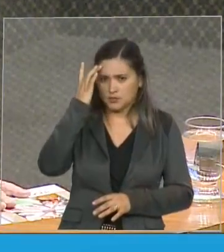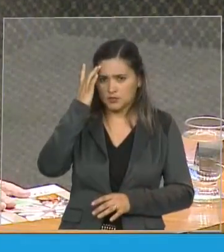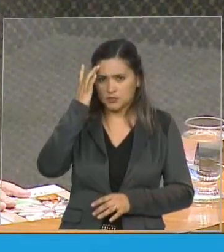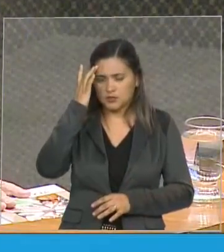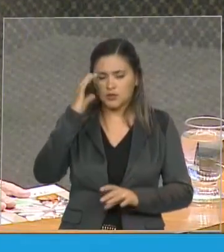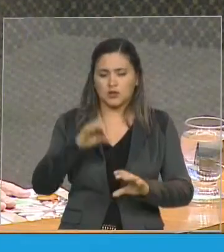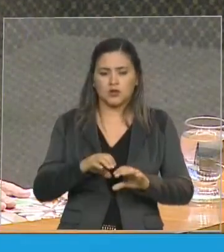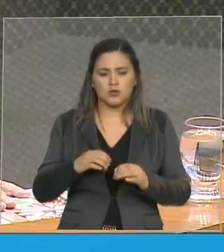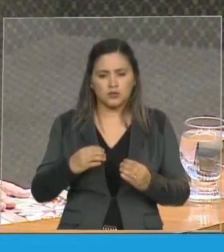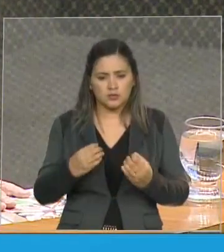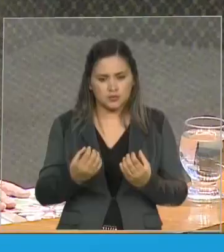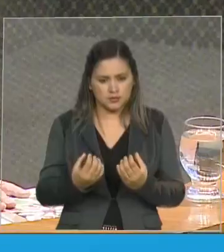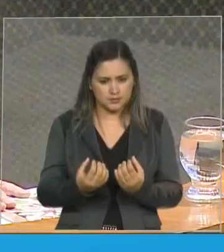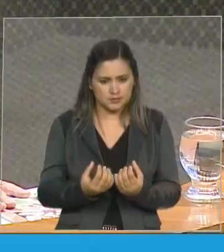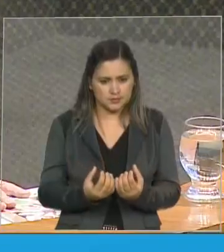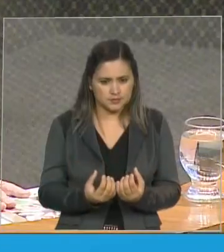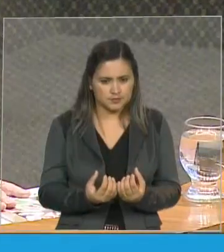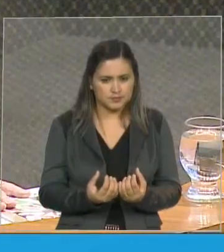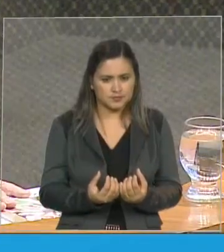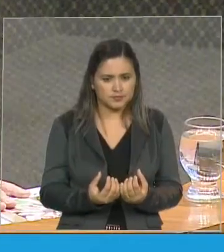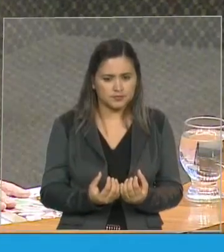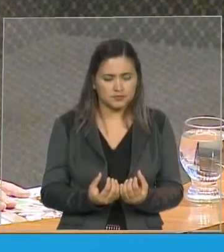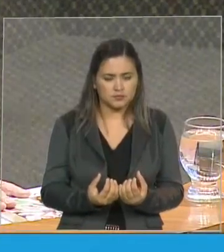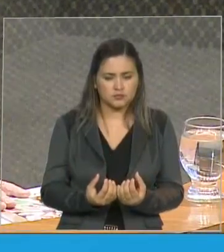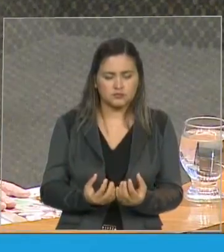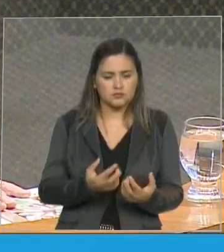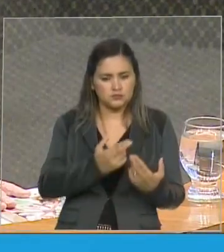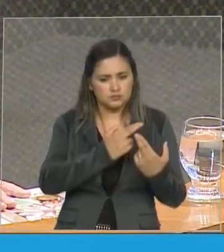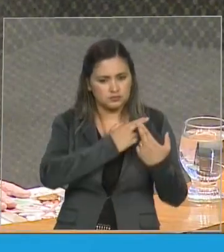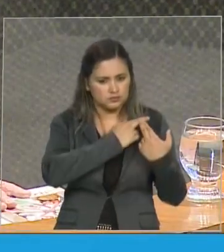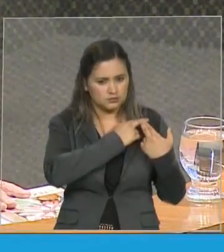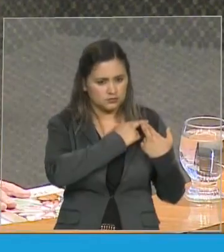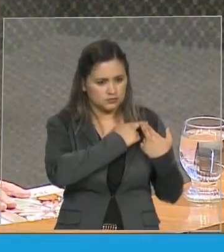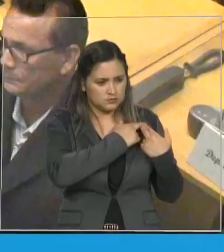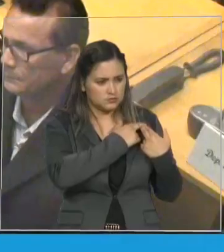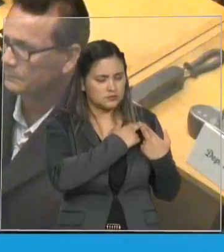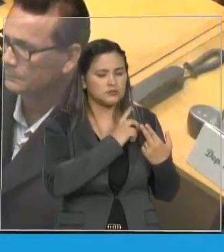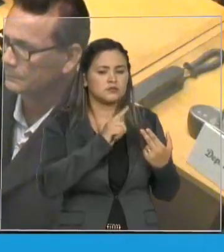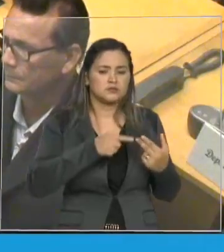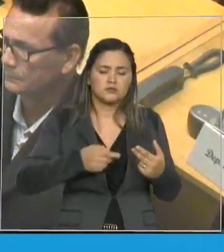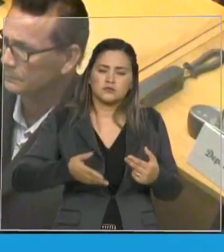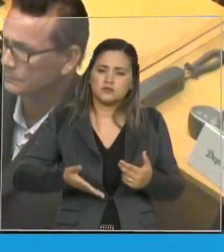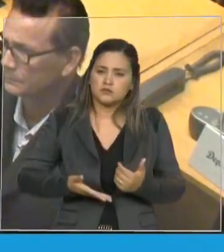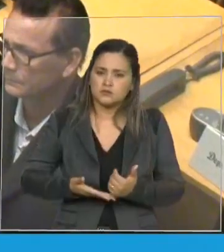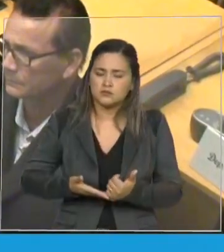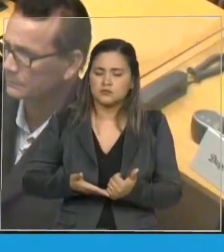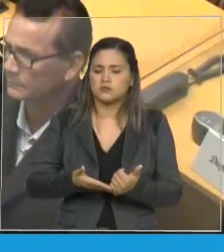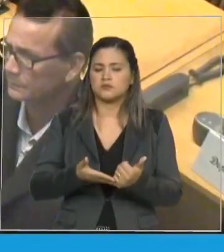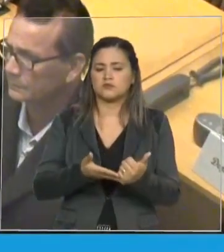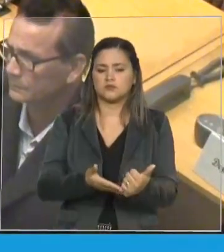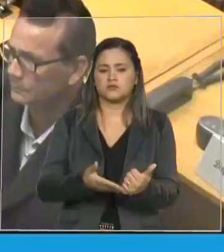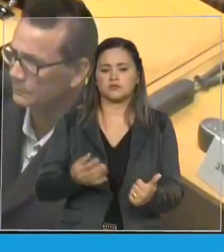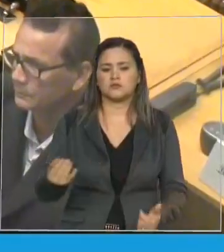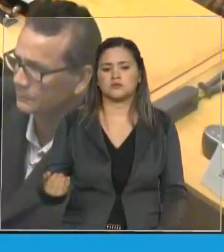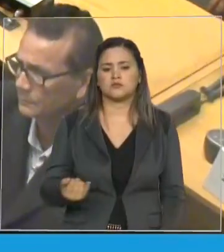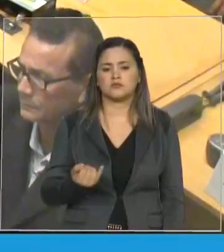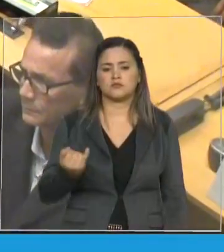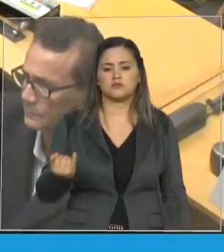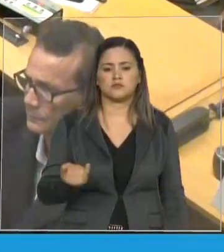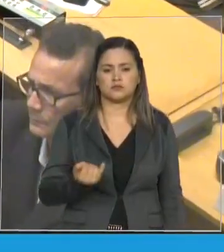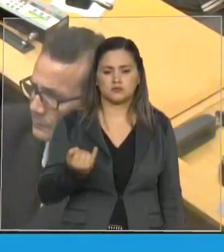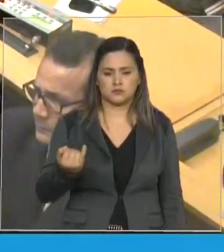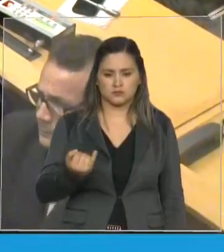Comunidades comprometidas são elementos de coesão importante em termos